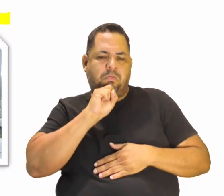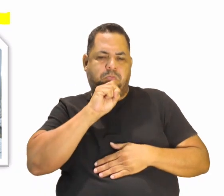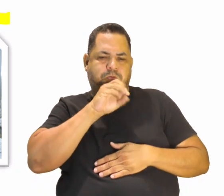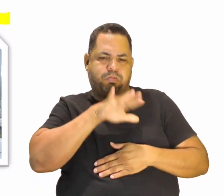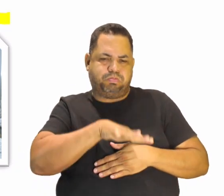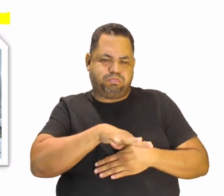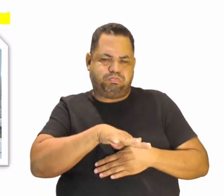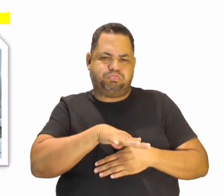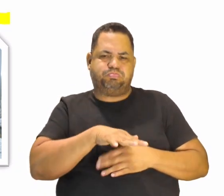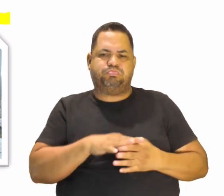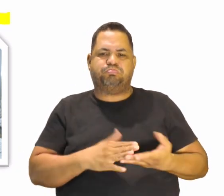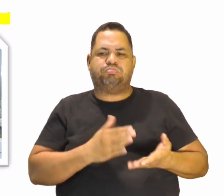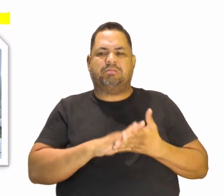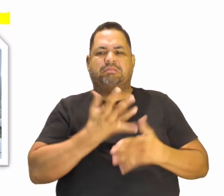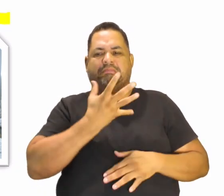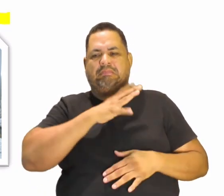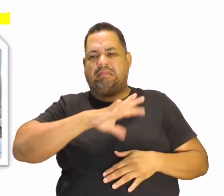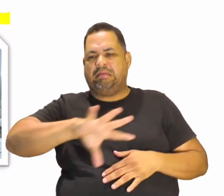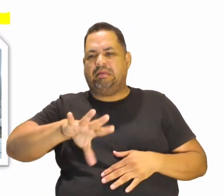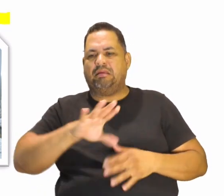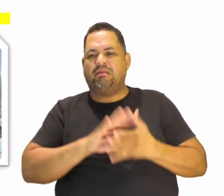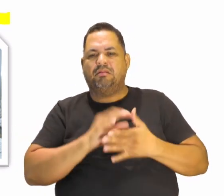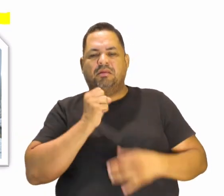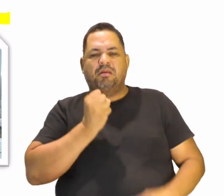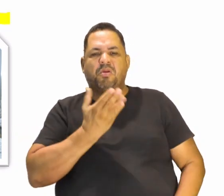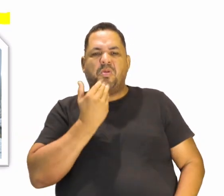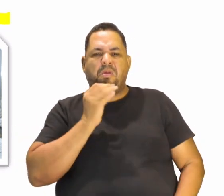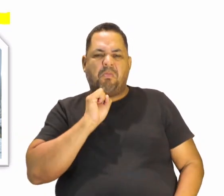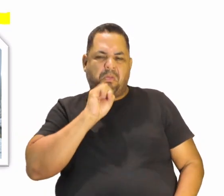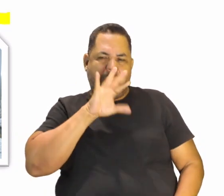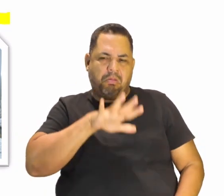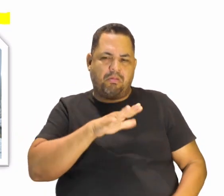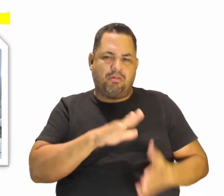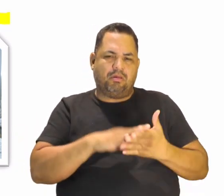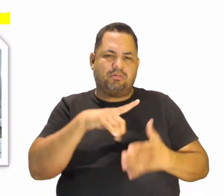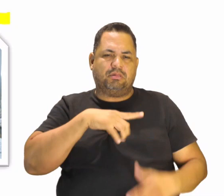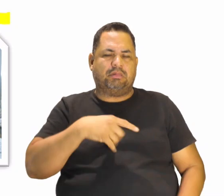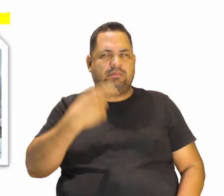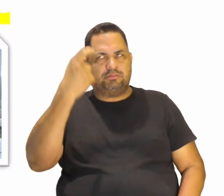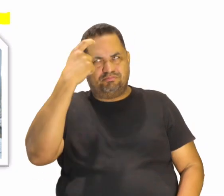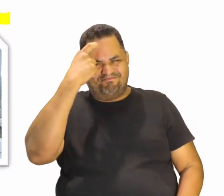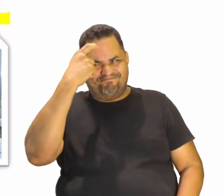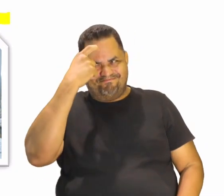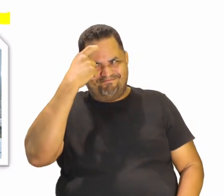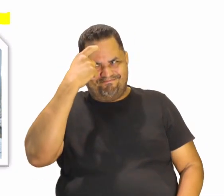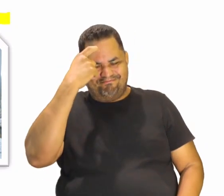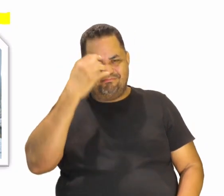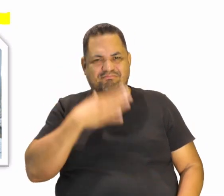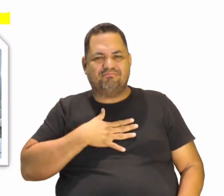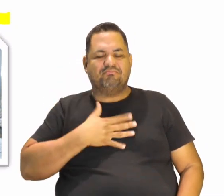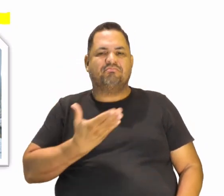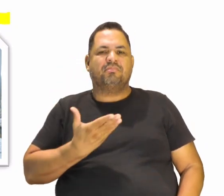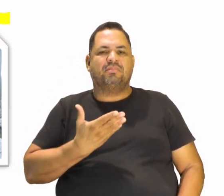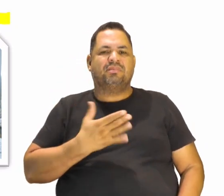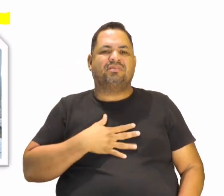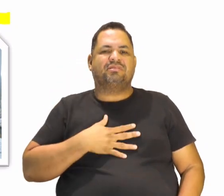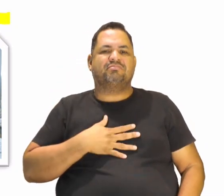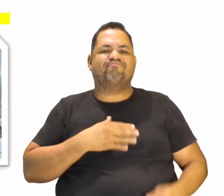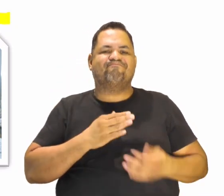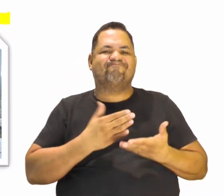ou que recusa o alimento e que aí sente a consciência pesada e tenta de alguma maneira